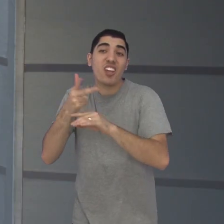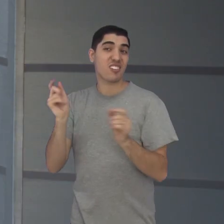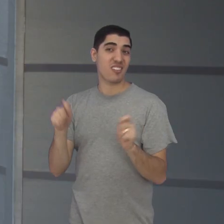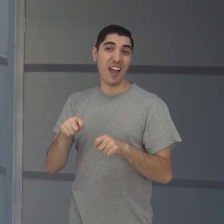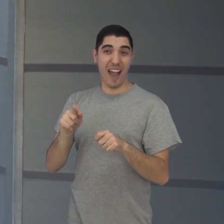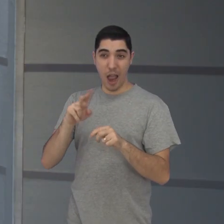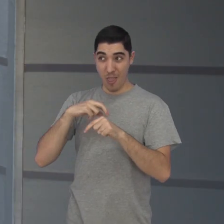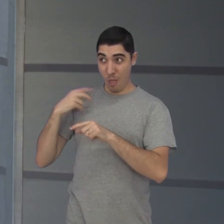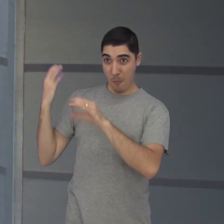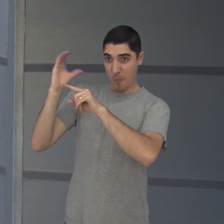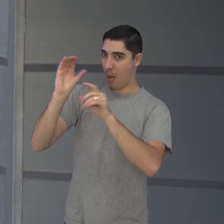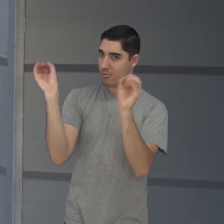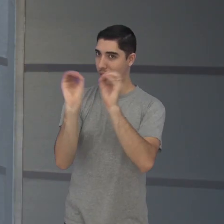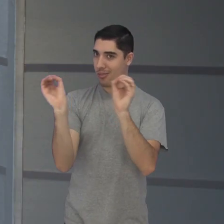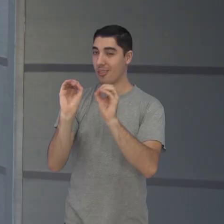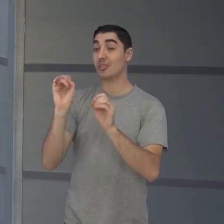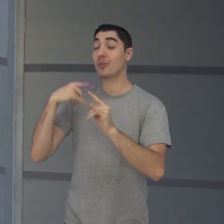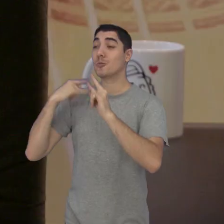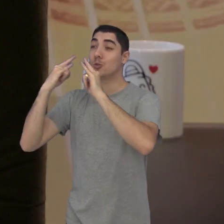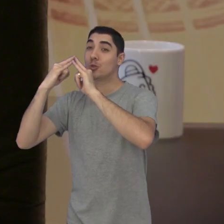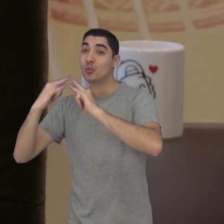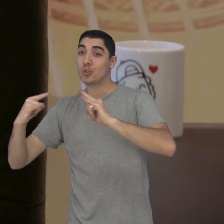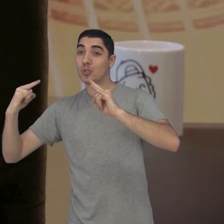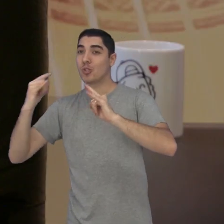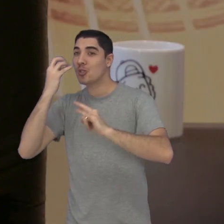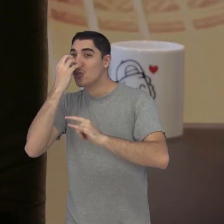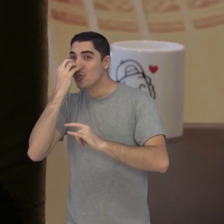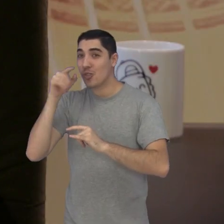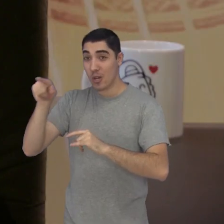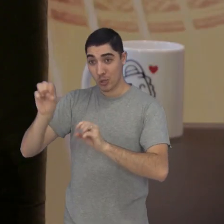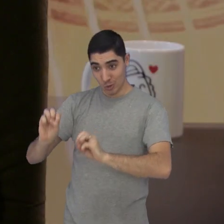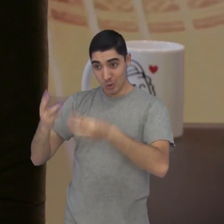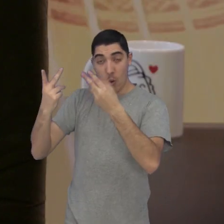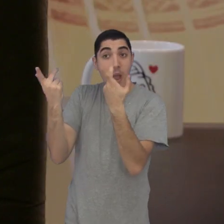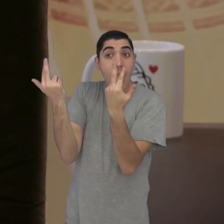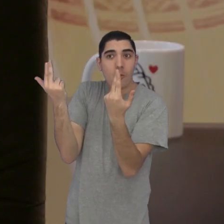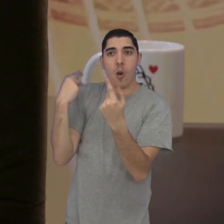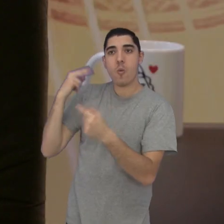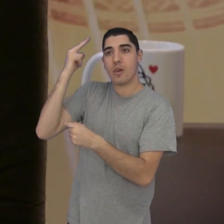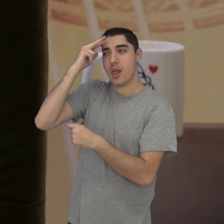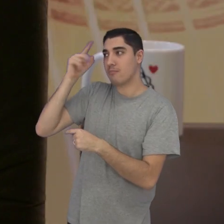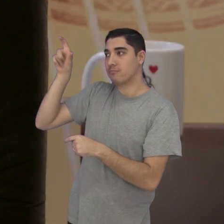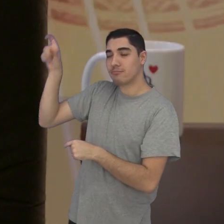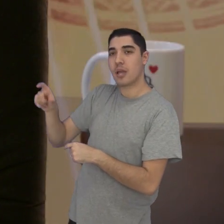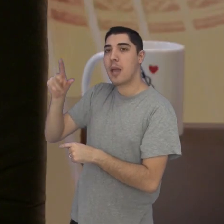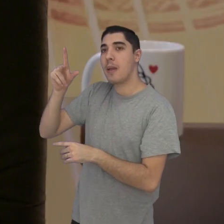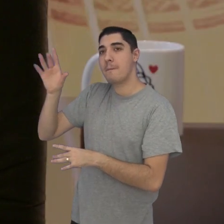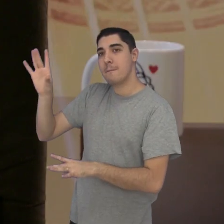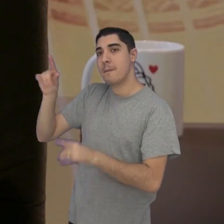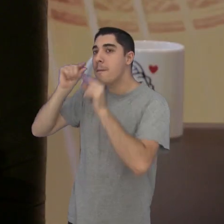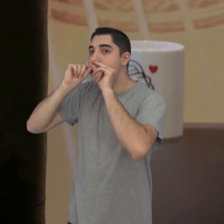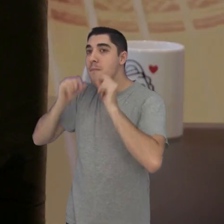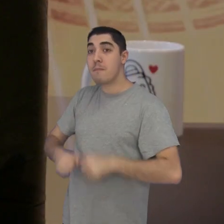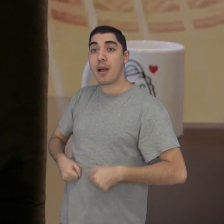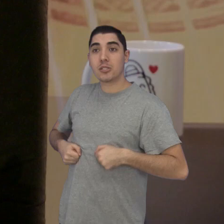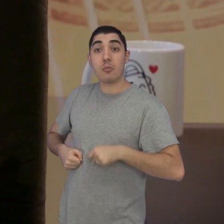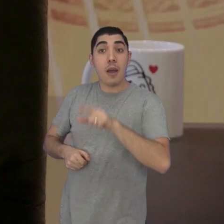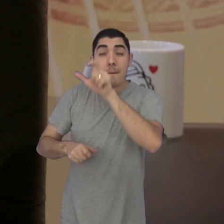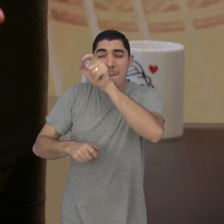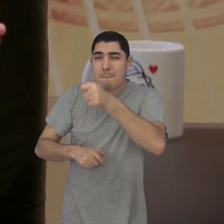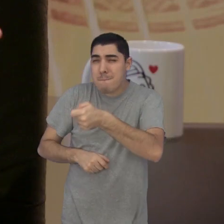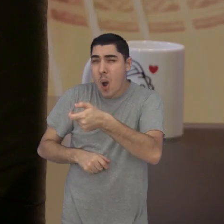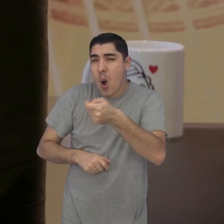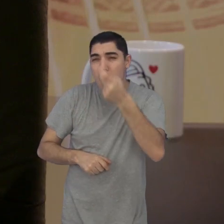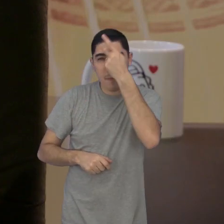assistiu em casa? E esse show é uma releitura do show próprio do Mazzaropi, que pouquíssima gente